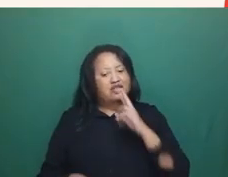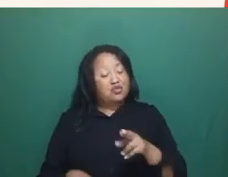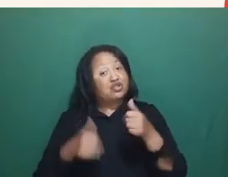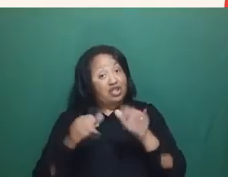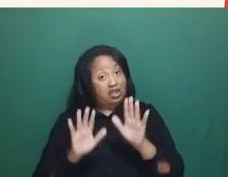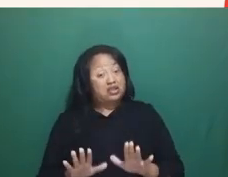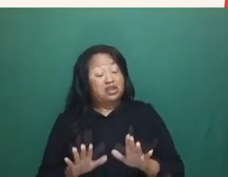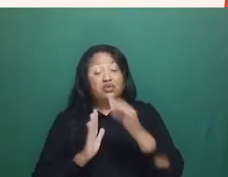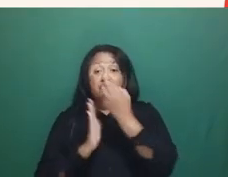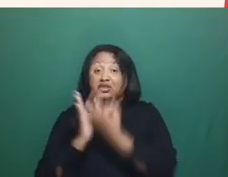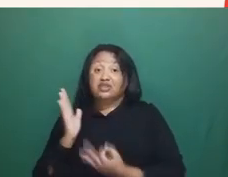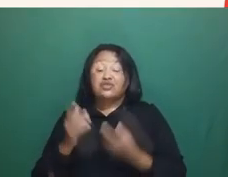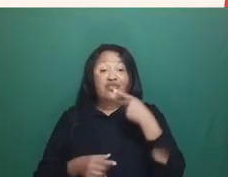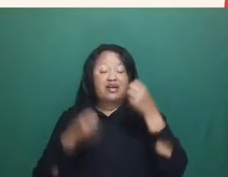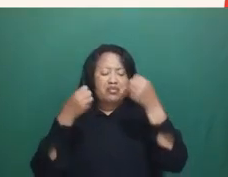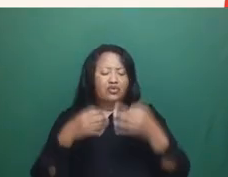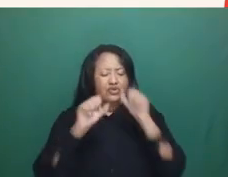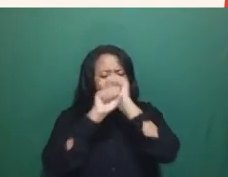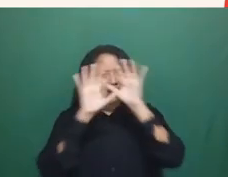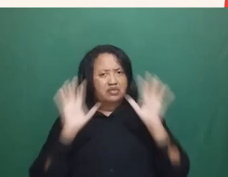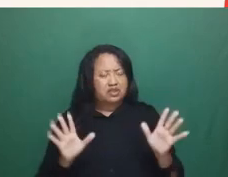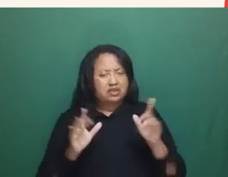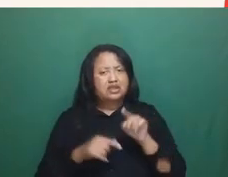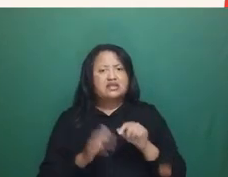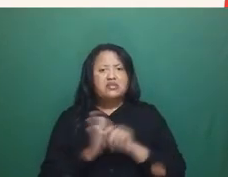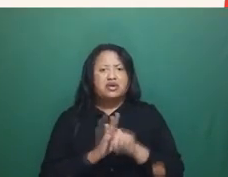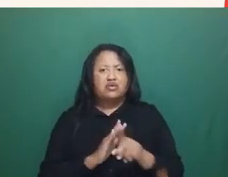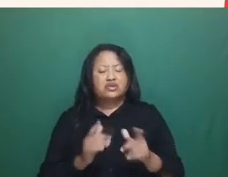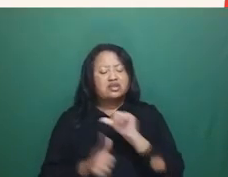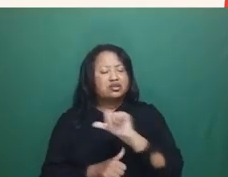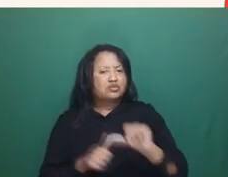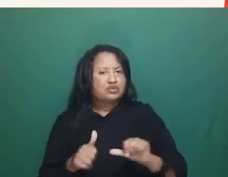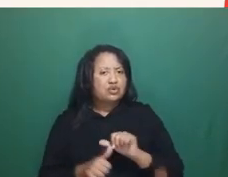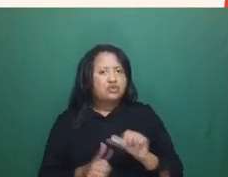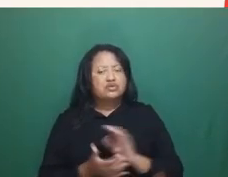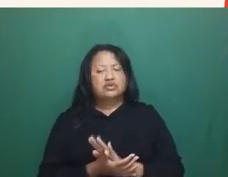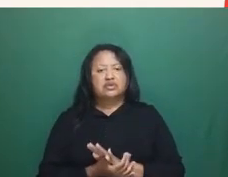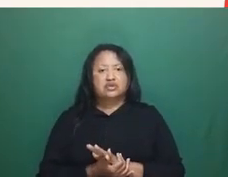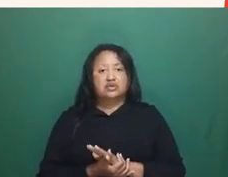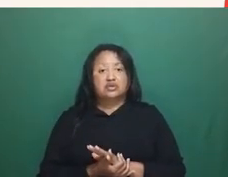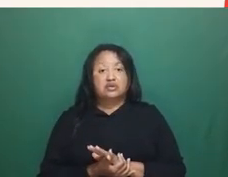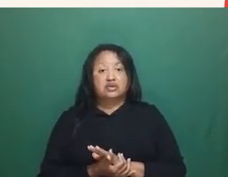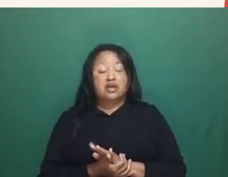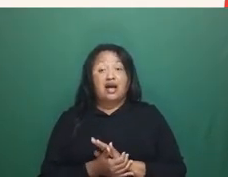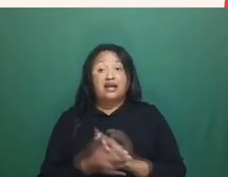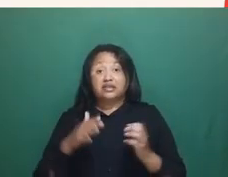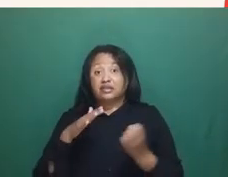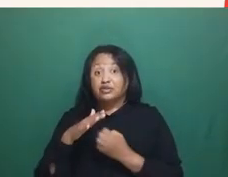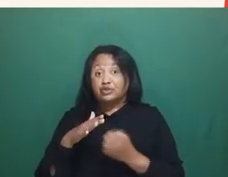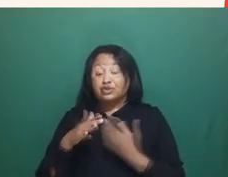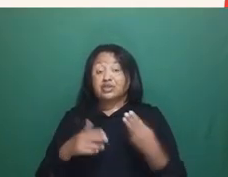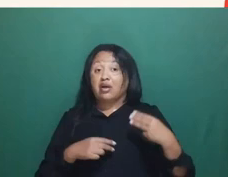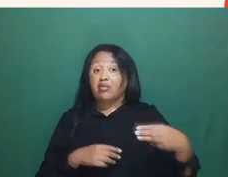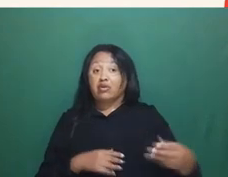resposta muito claramente né dessa questão de que transformou-se a indústria da moda